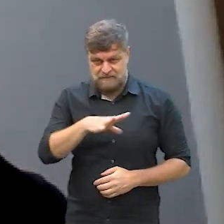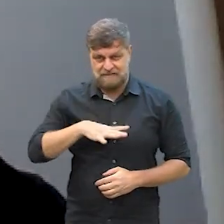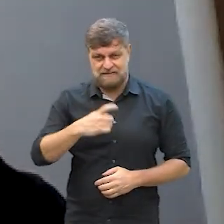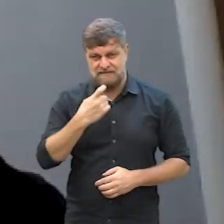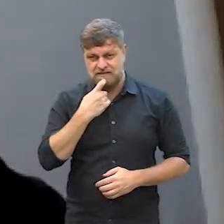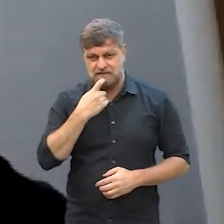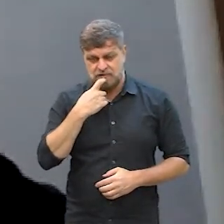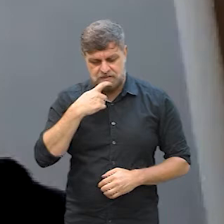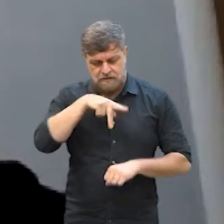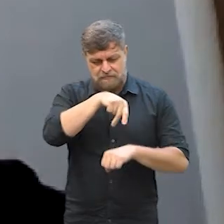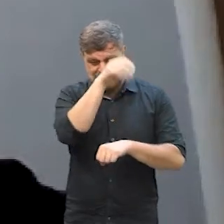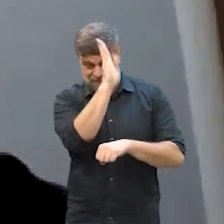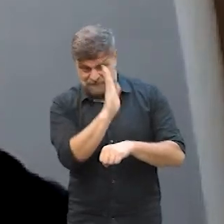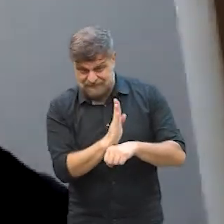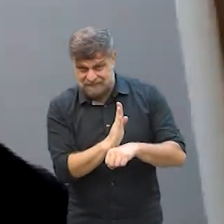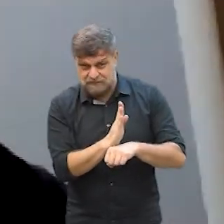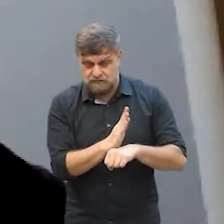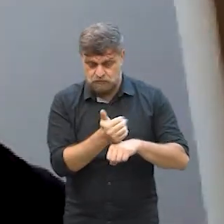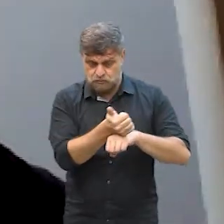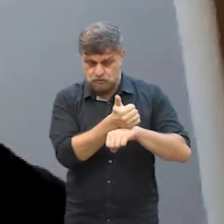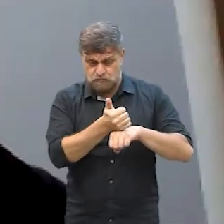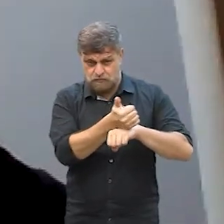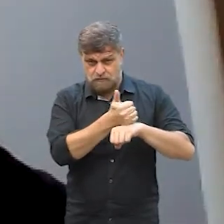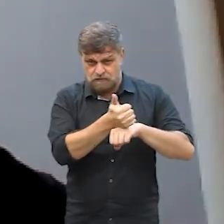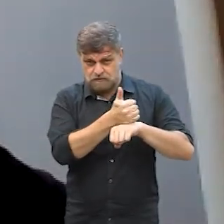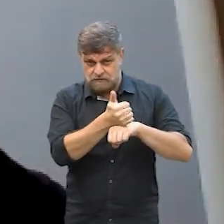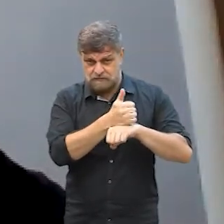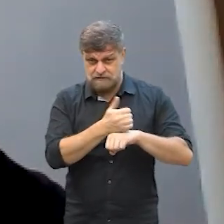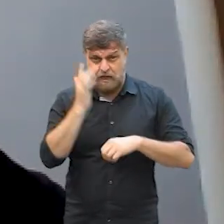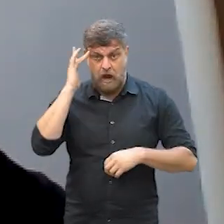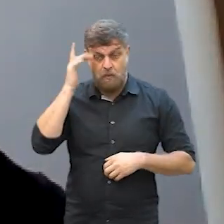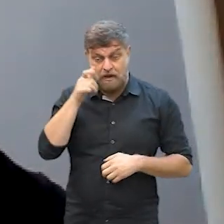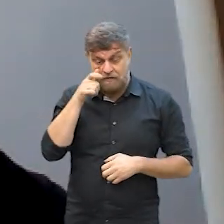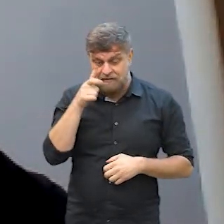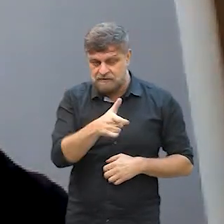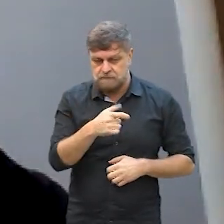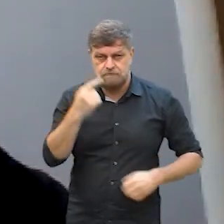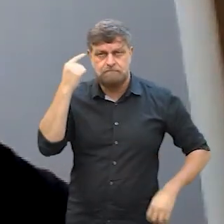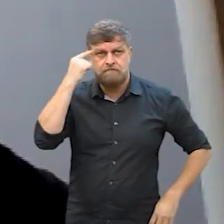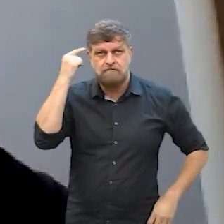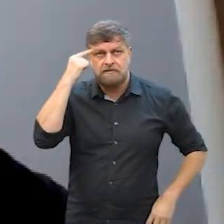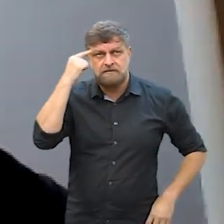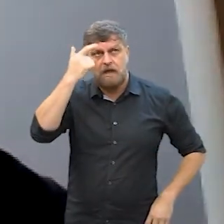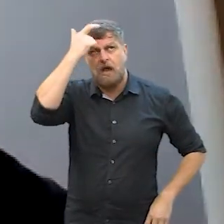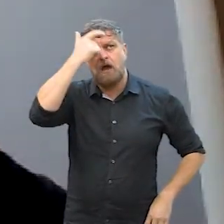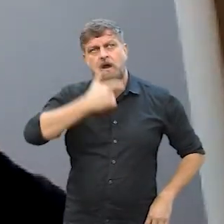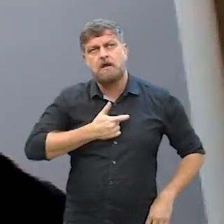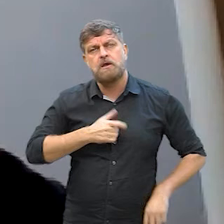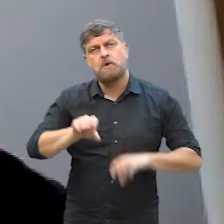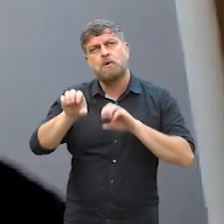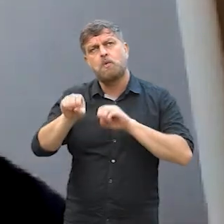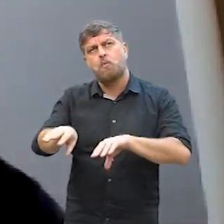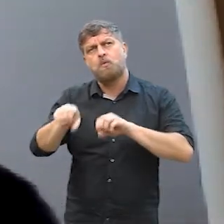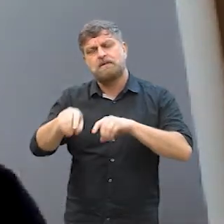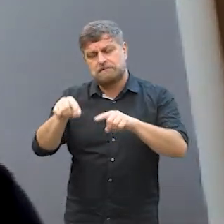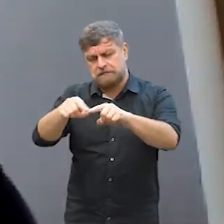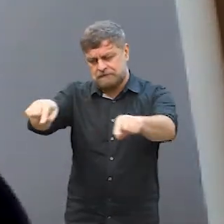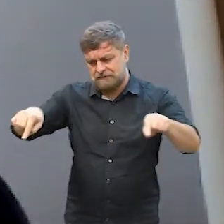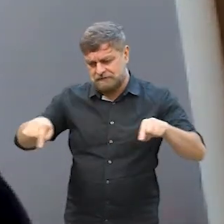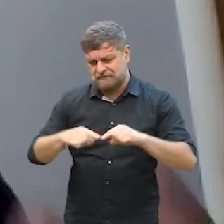nossa cidade, né, do nosso país. Eu acho interessante começar a pensar assim, o que eu ensino dentro da sala de